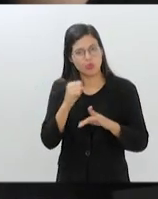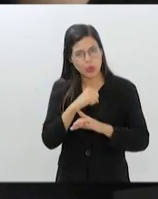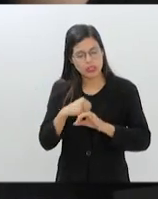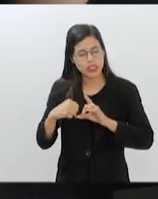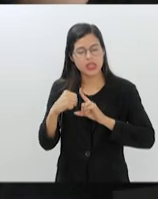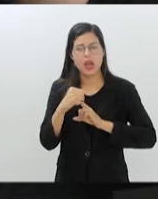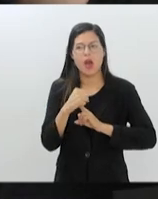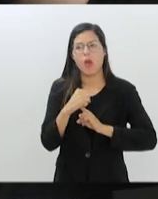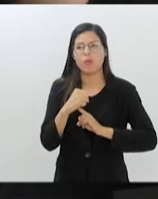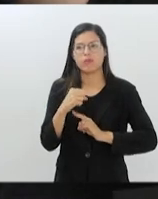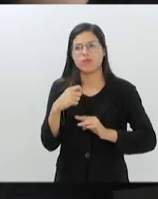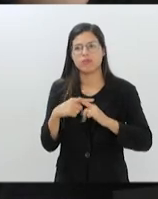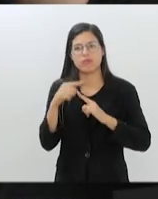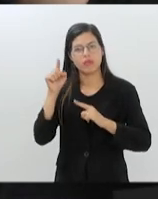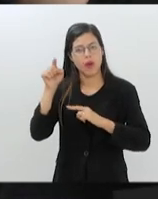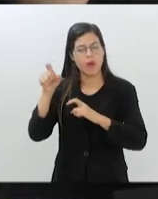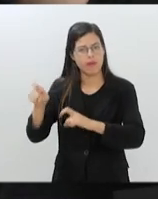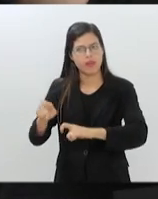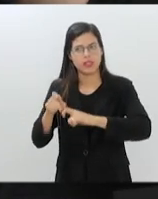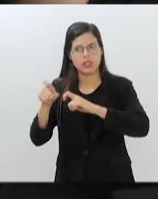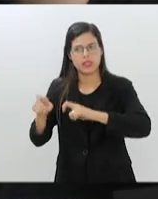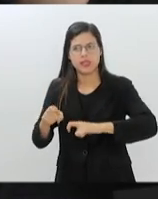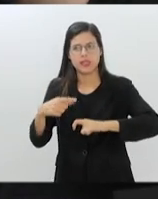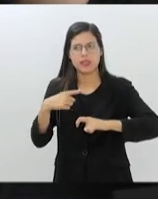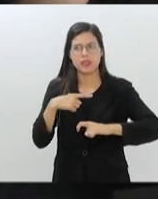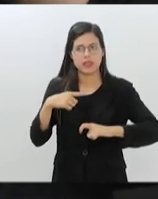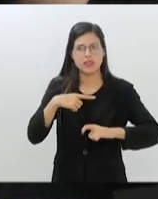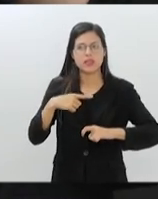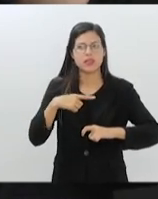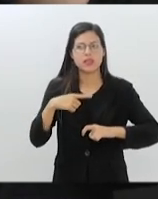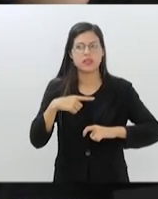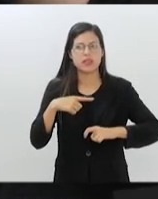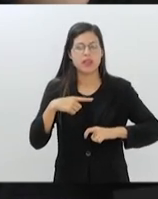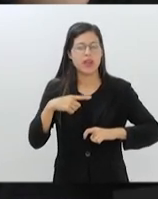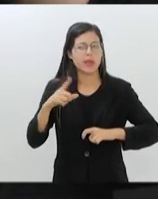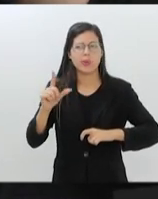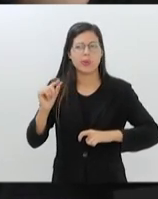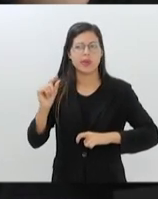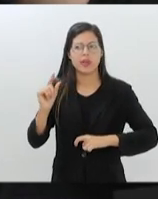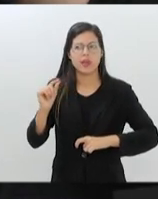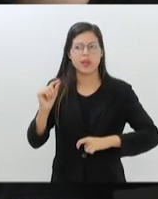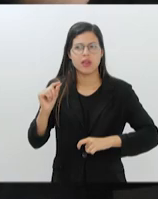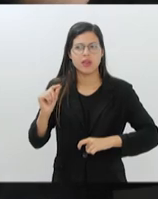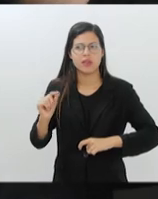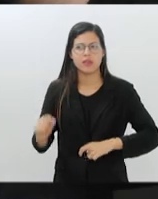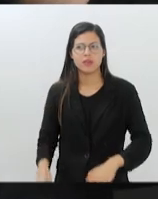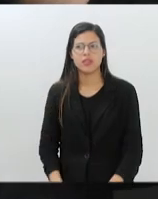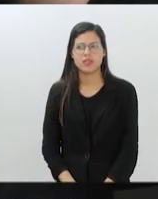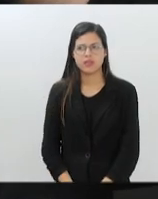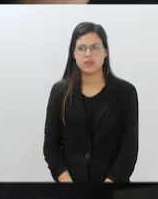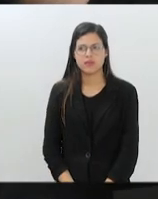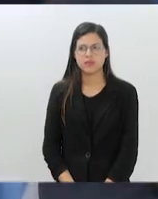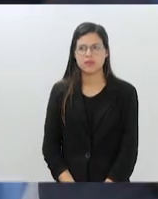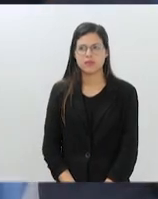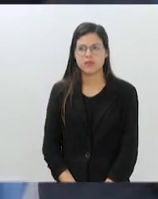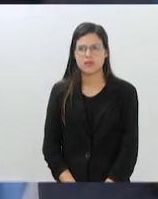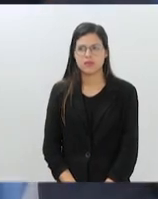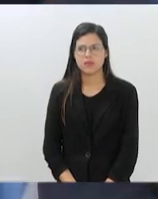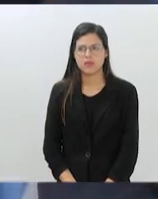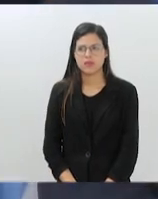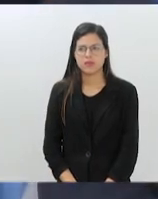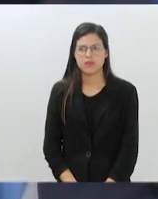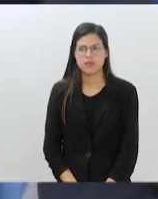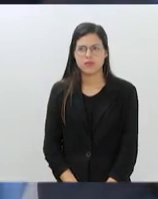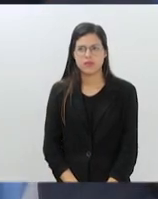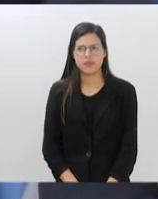é uma uma fazenda onde tem a habilitação de causa Nobre mas não tem nenhuma